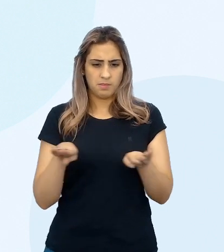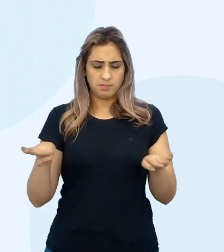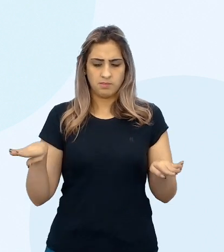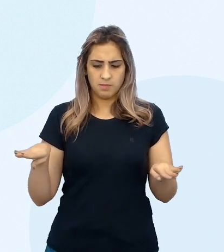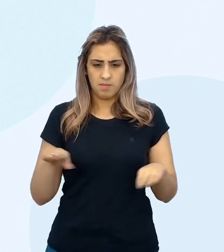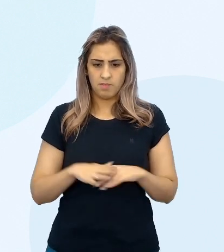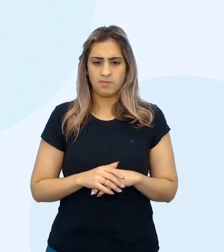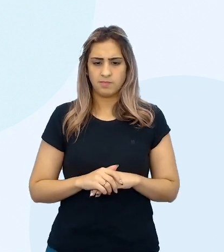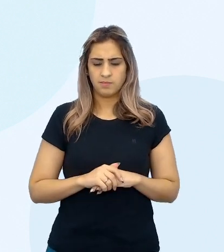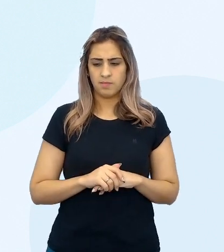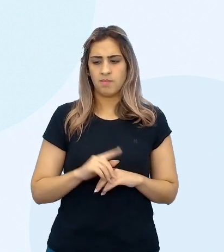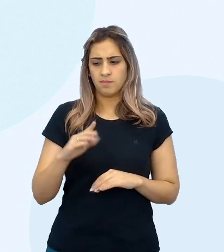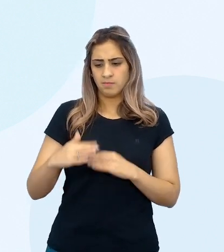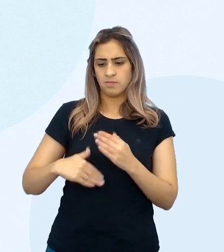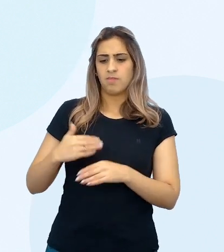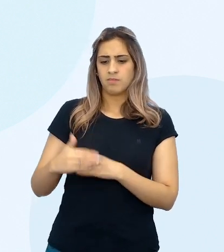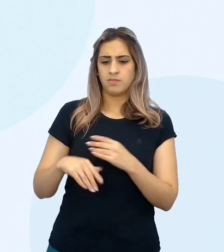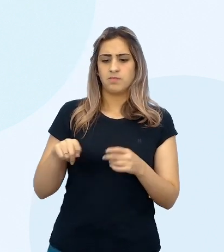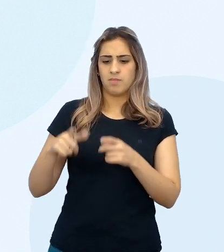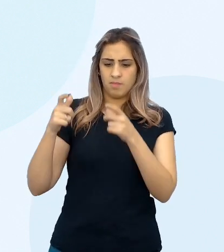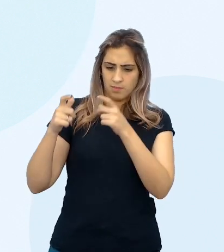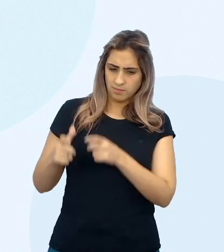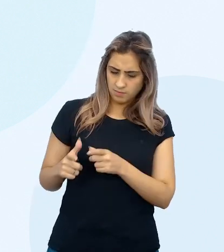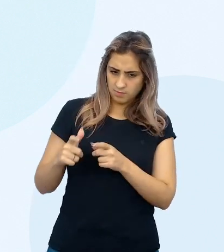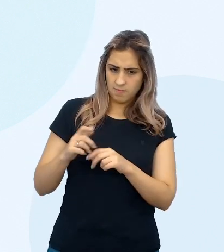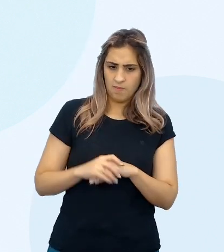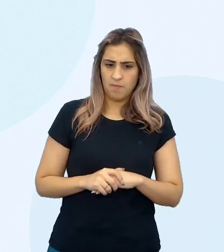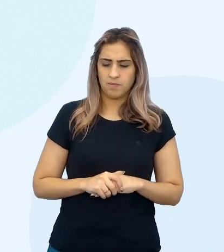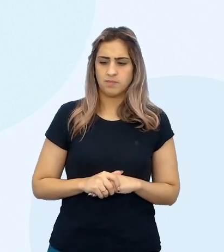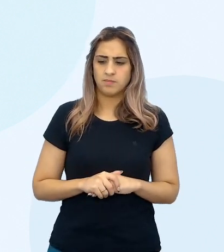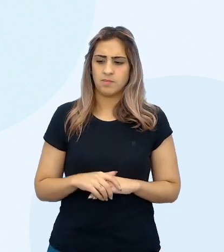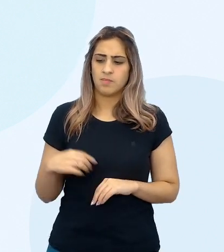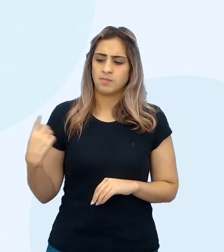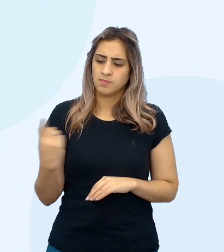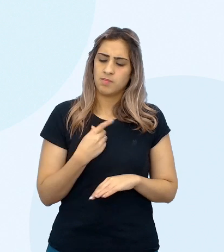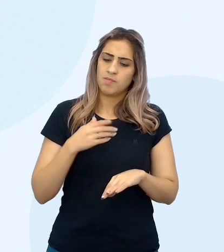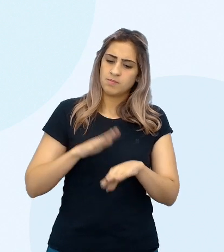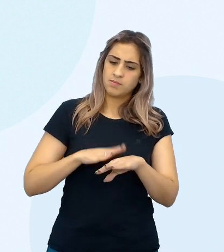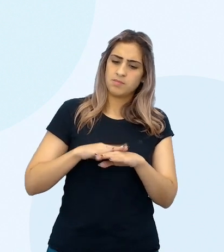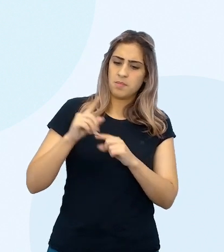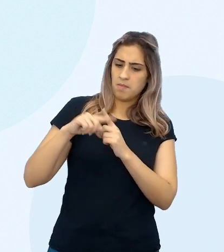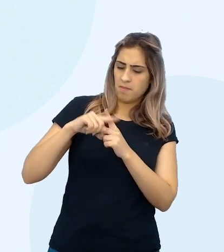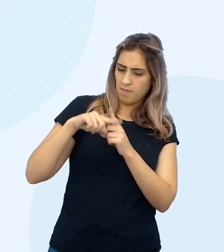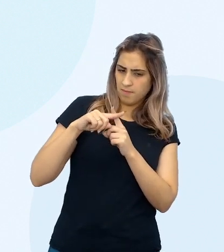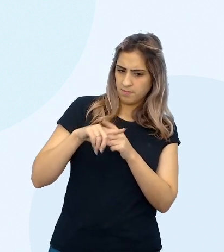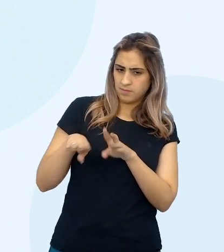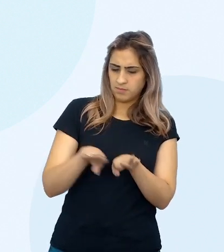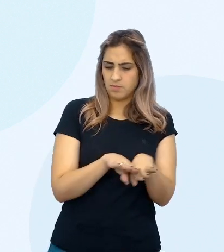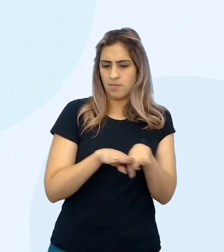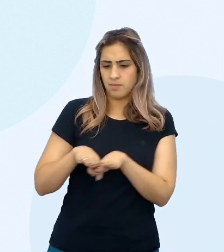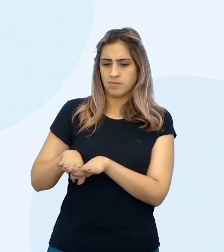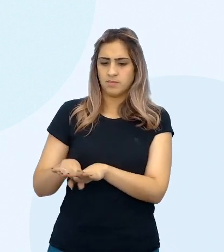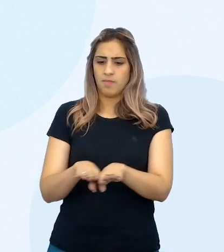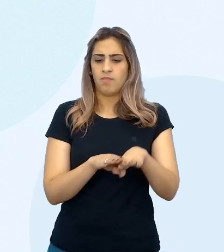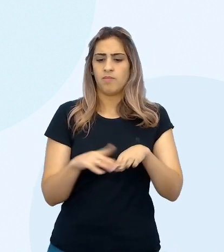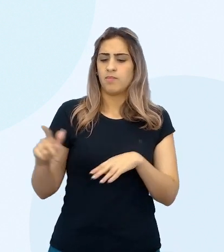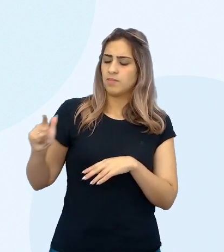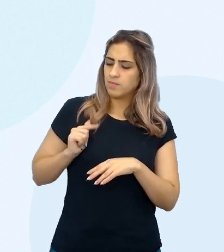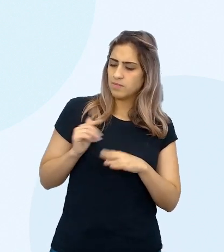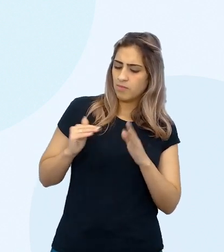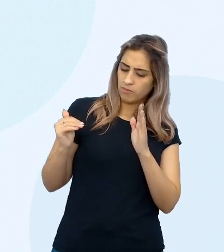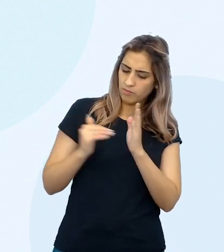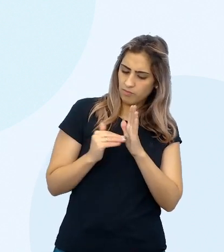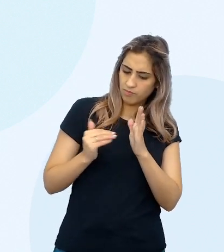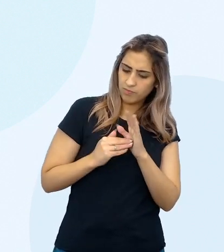média diária nesse lugar aí, em graus Celsius. Aí quando a gente fala em temperatura média, né, a gente está pensando numa média. Tem o